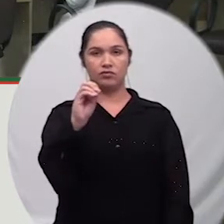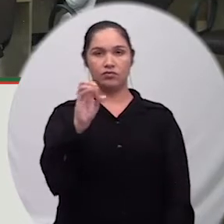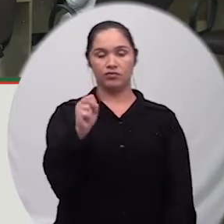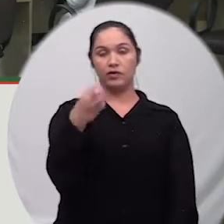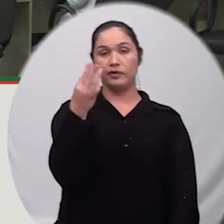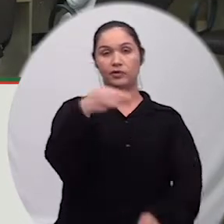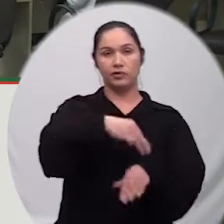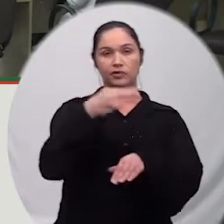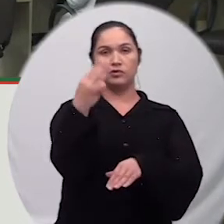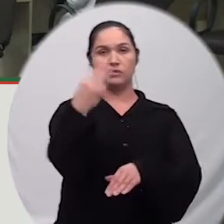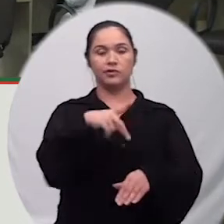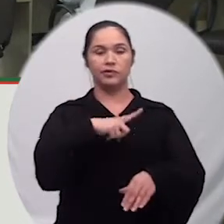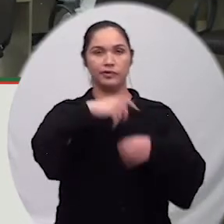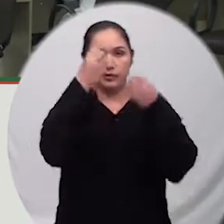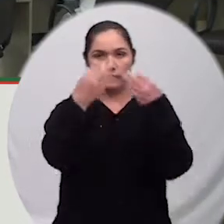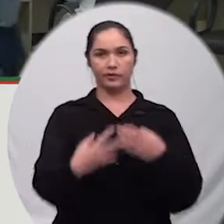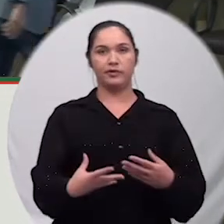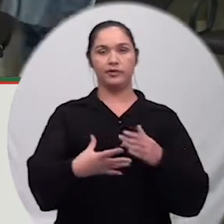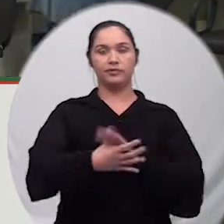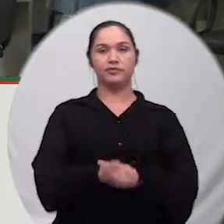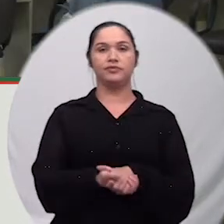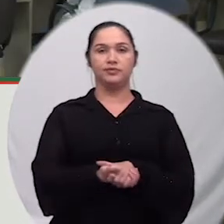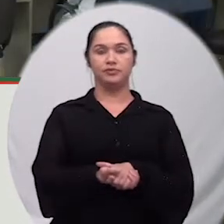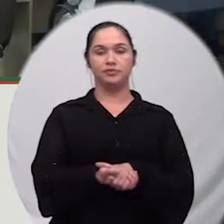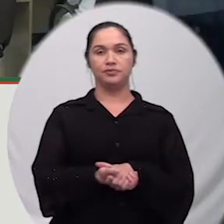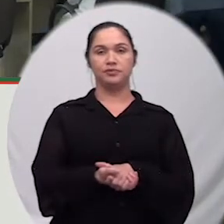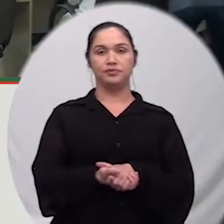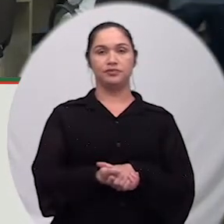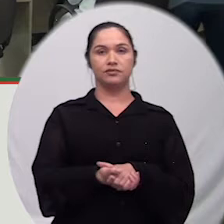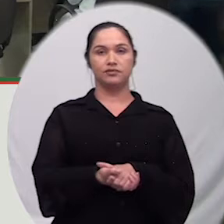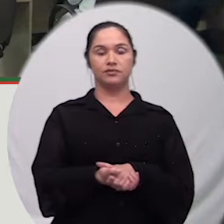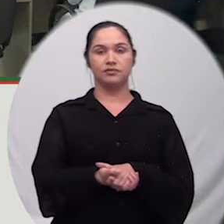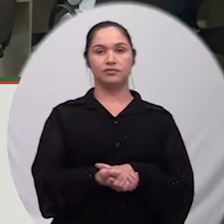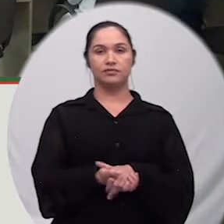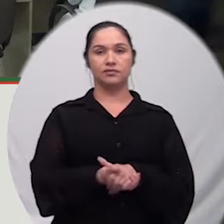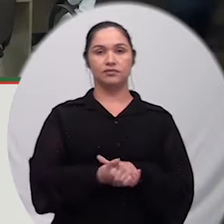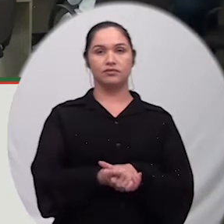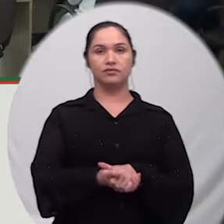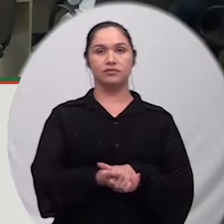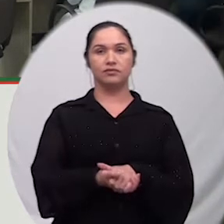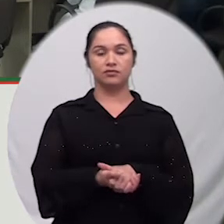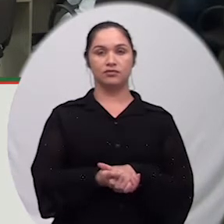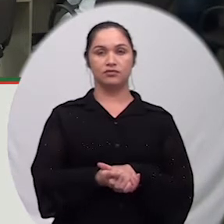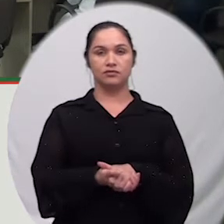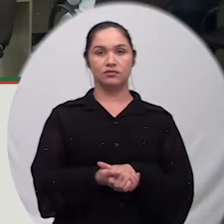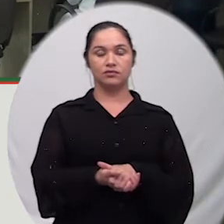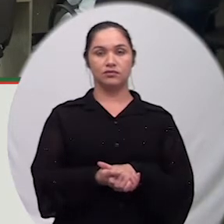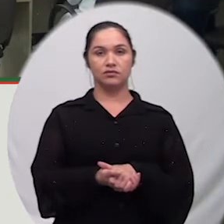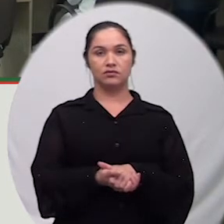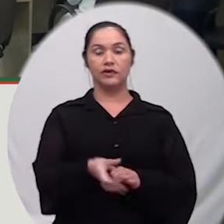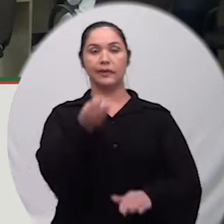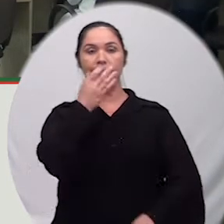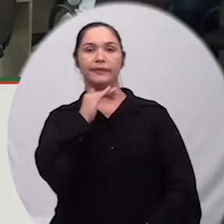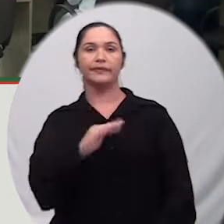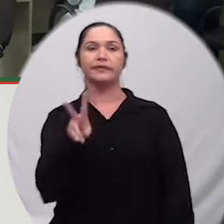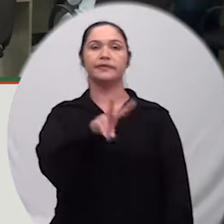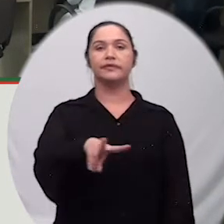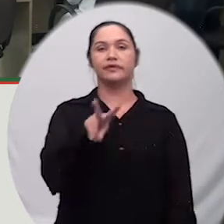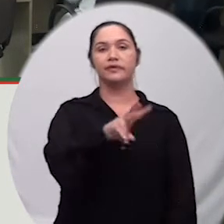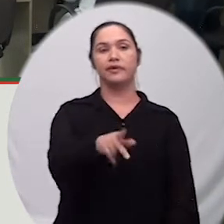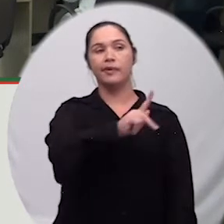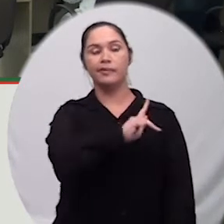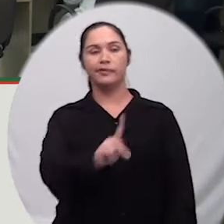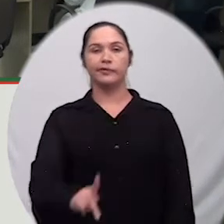minutos e 30. Boa tarde, vereadores,